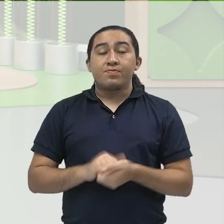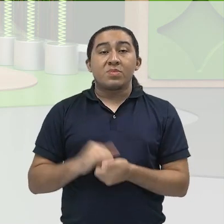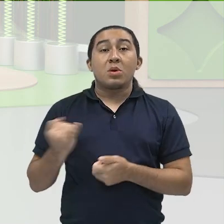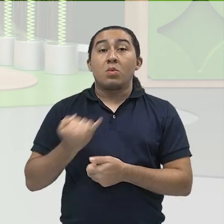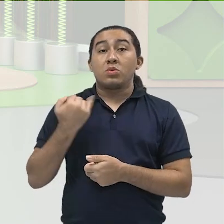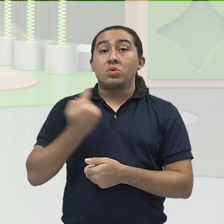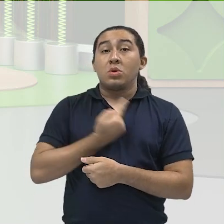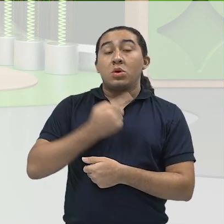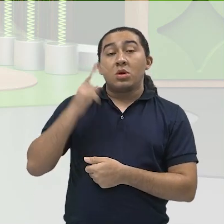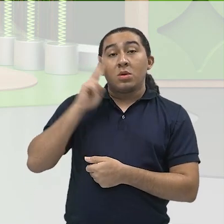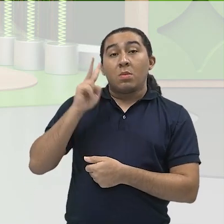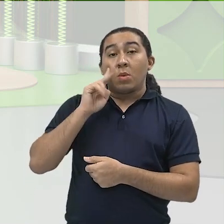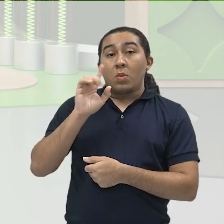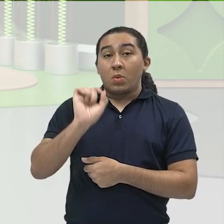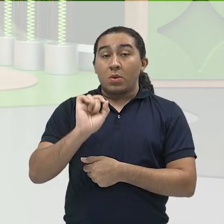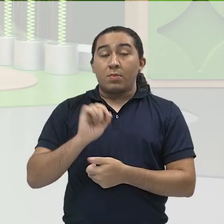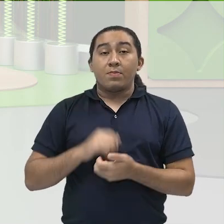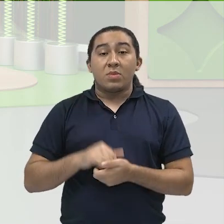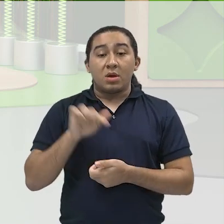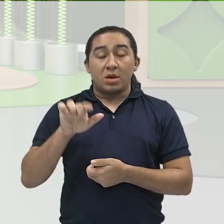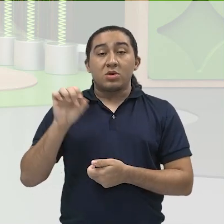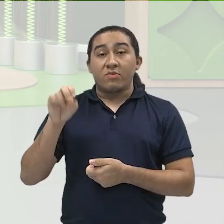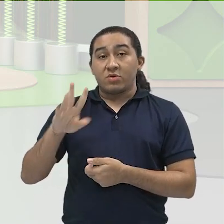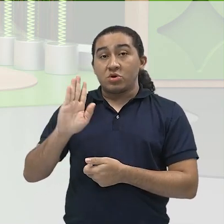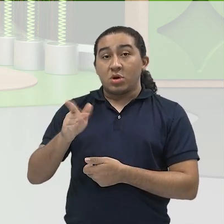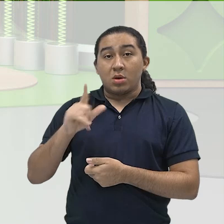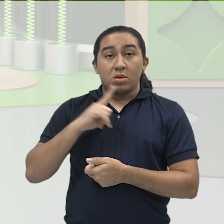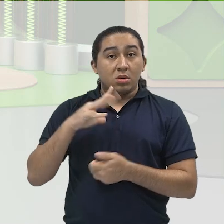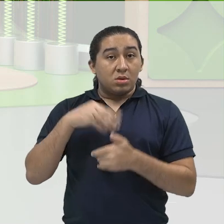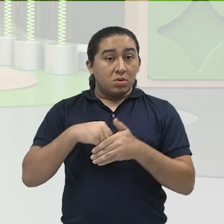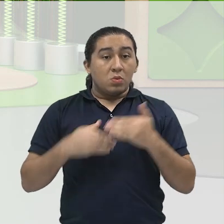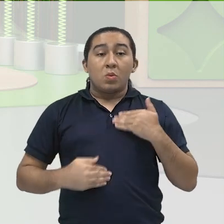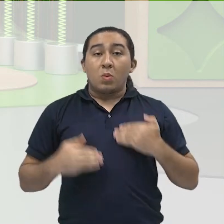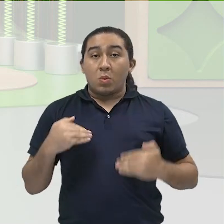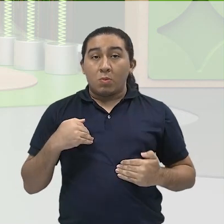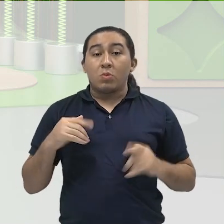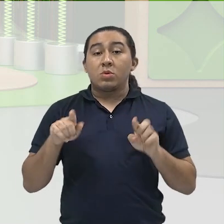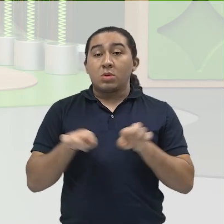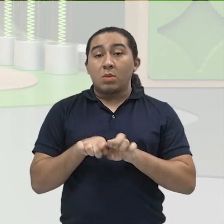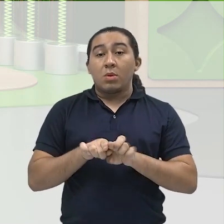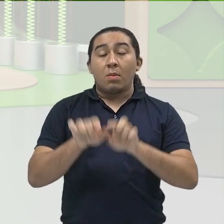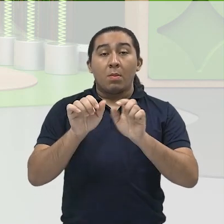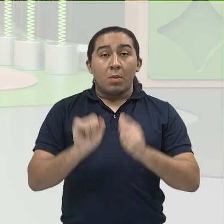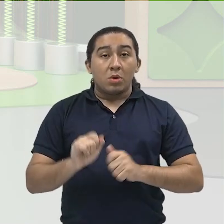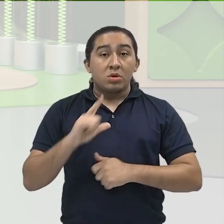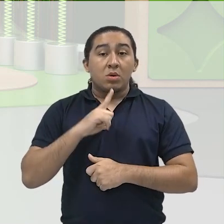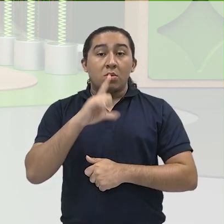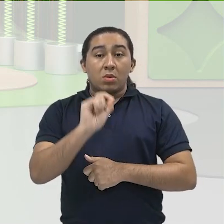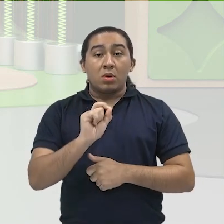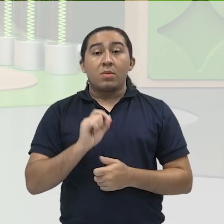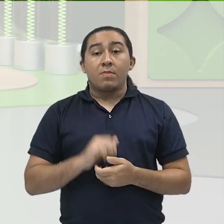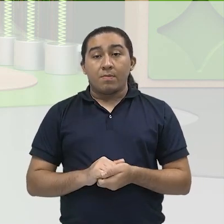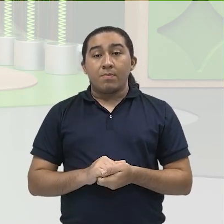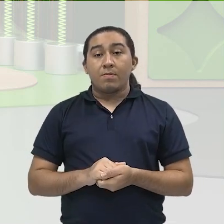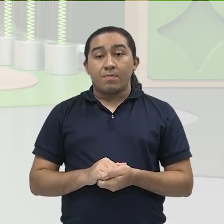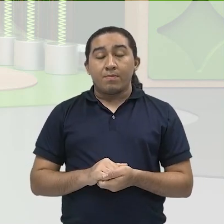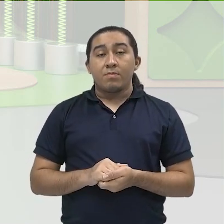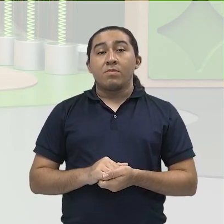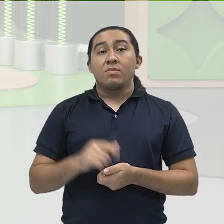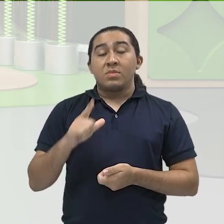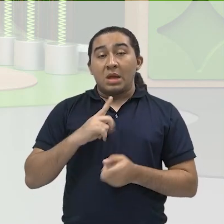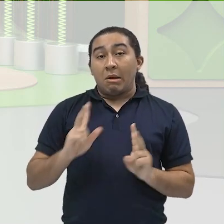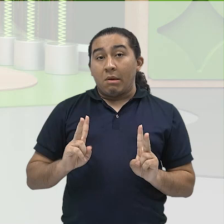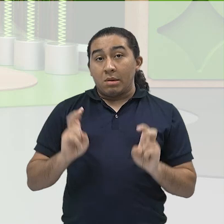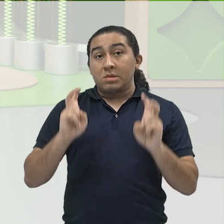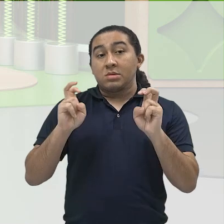importante a gente saber que esse vírus ele já está instalado no organismo e que ele pode vir a causar até mesmo, né, câncer,